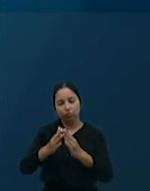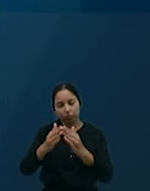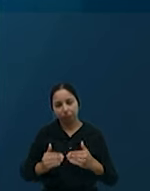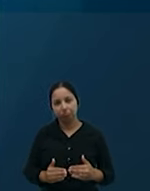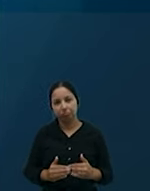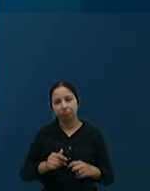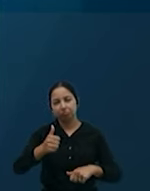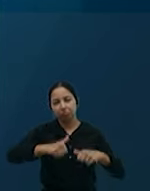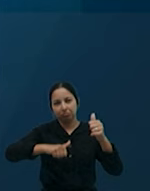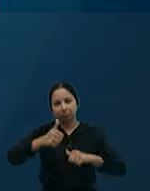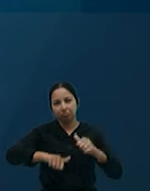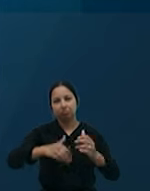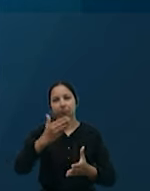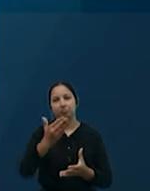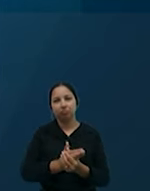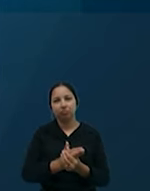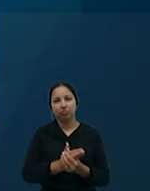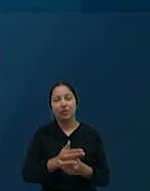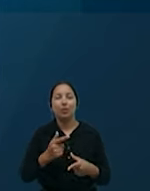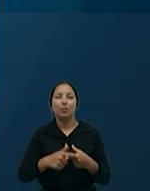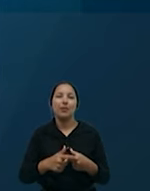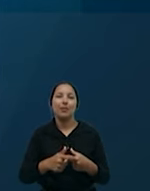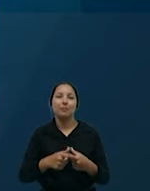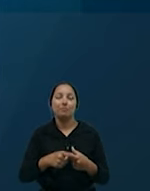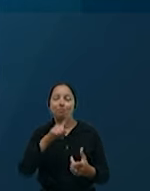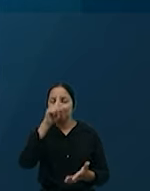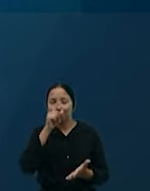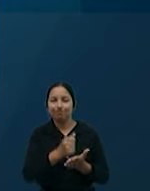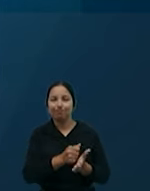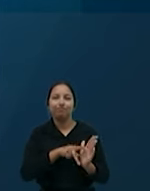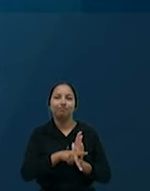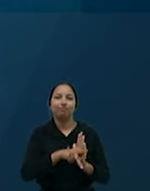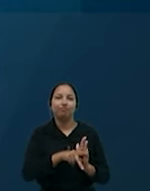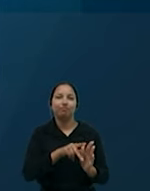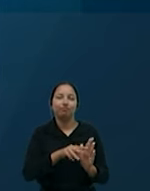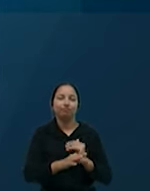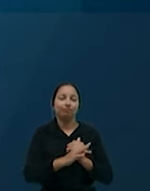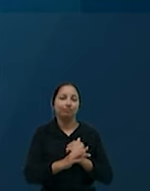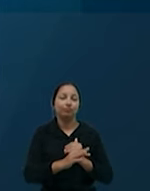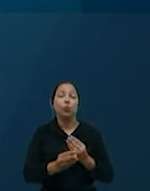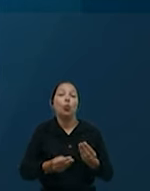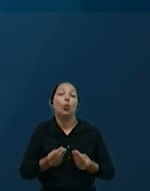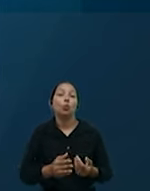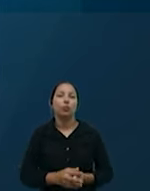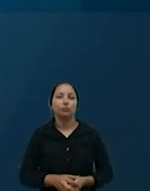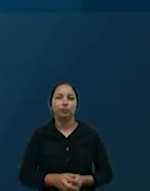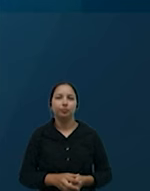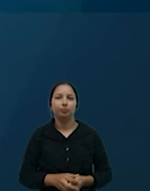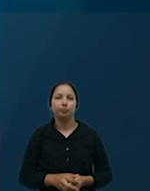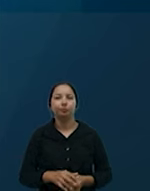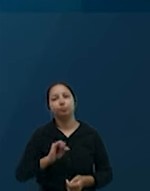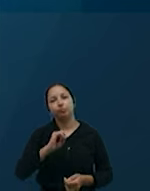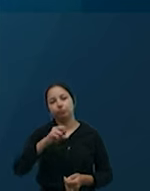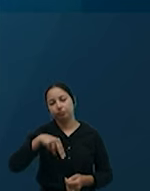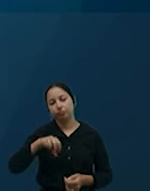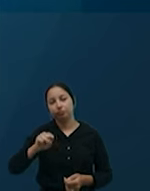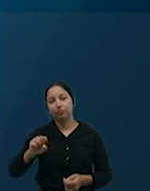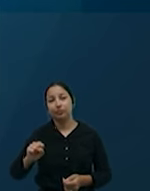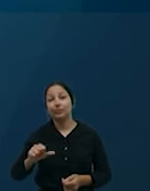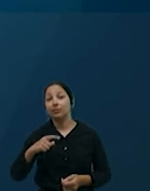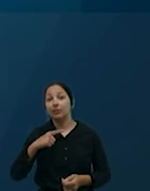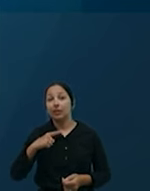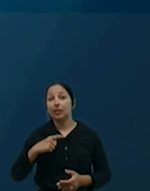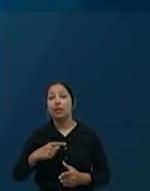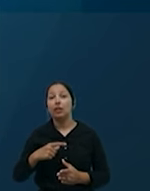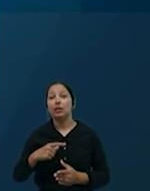técnica? Mas como, excelências? O INSS tem o dever de bem instruir o processo. E é muito importante essa